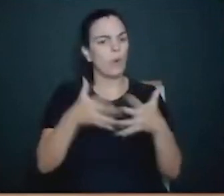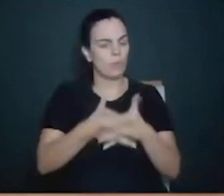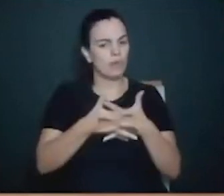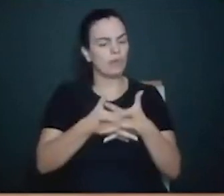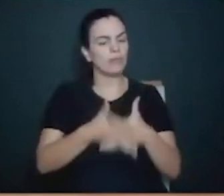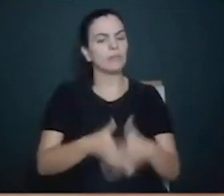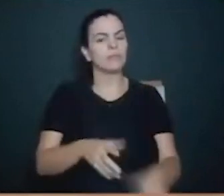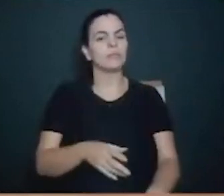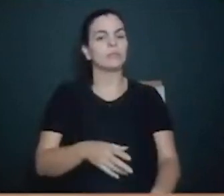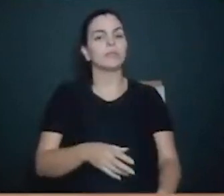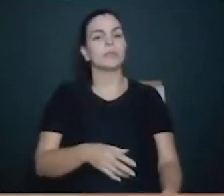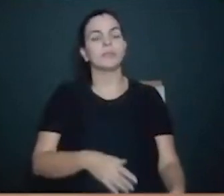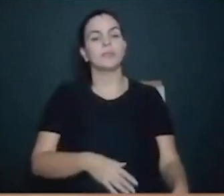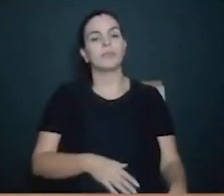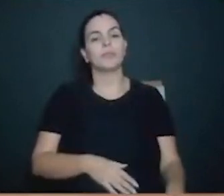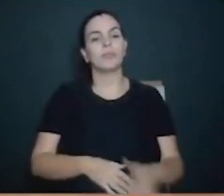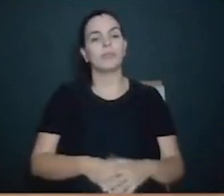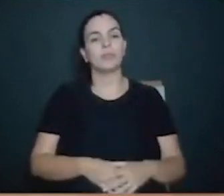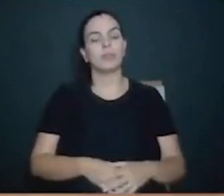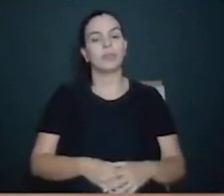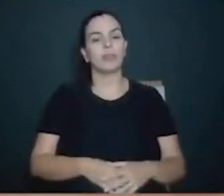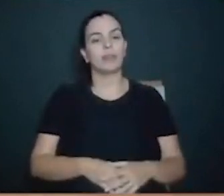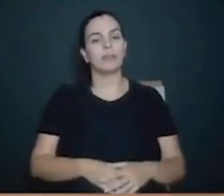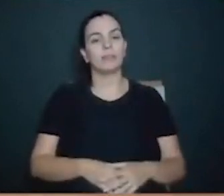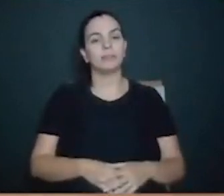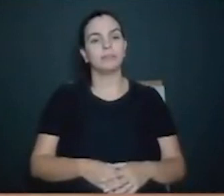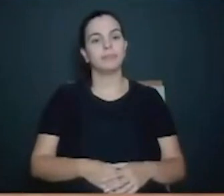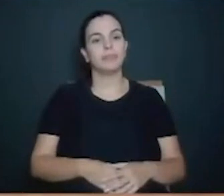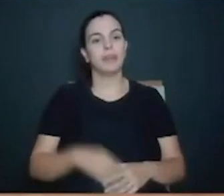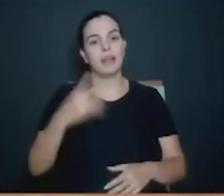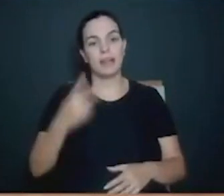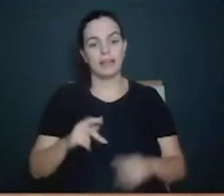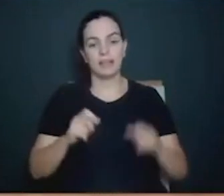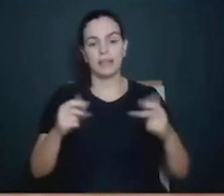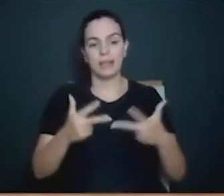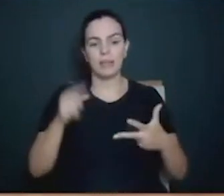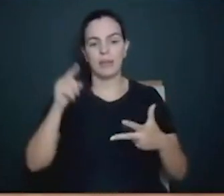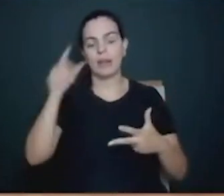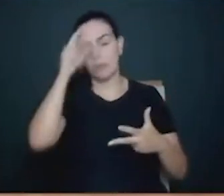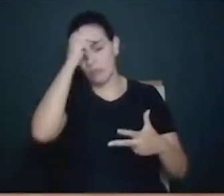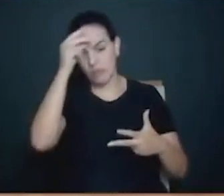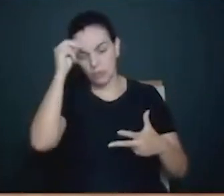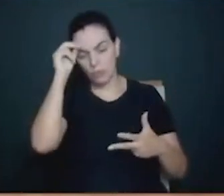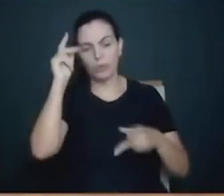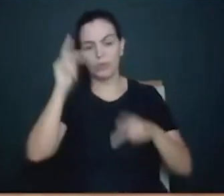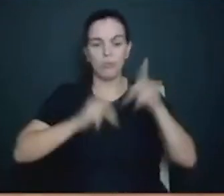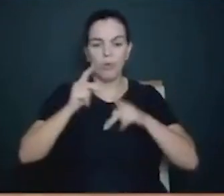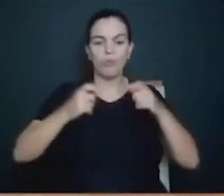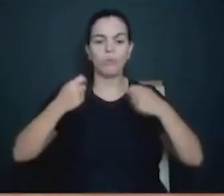gente precisa, de forma geral, aqui nessa Casa de Leis, a prefeitura, a população, um esforço